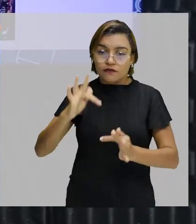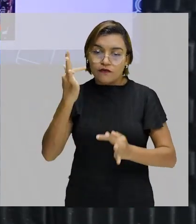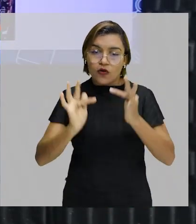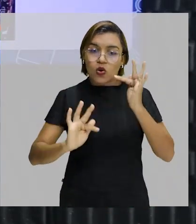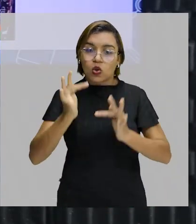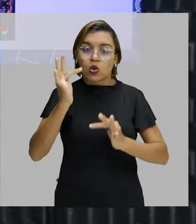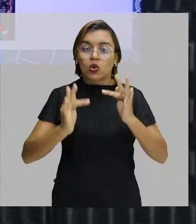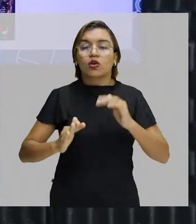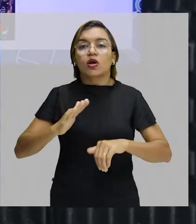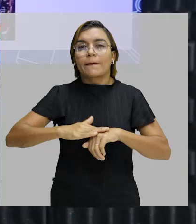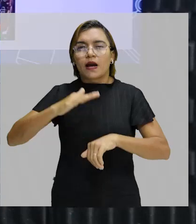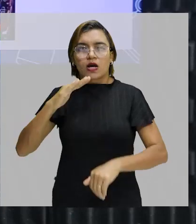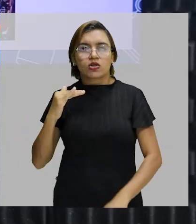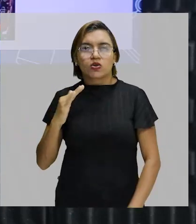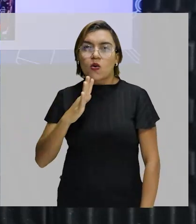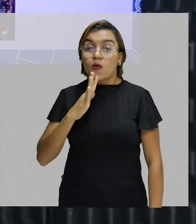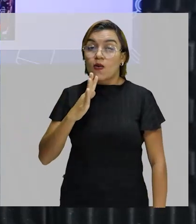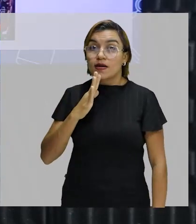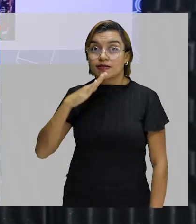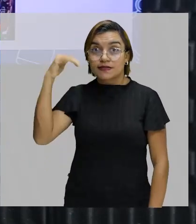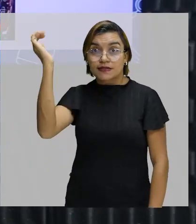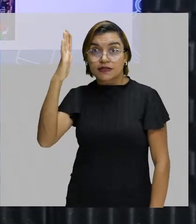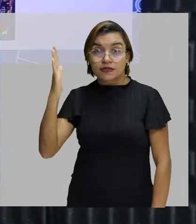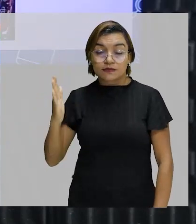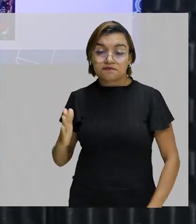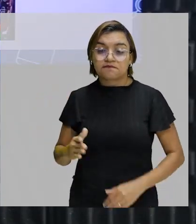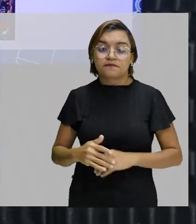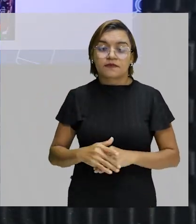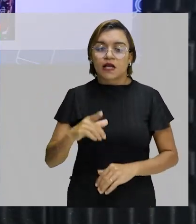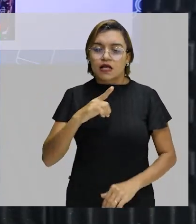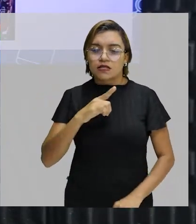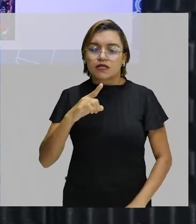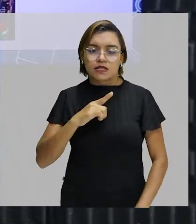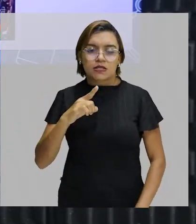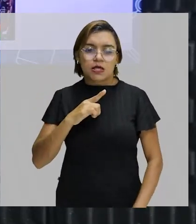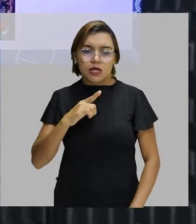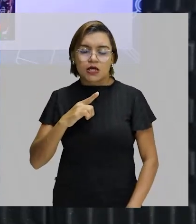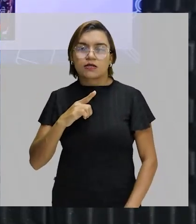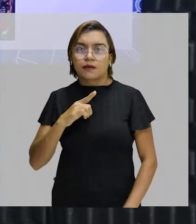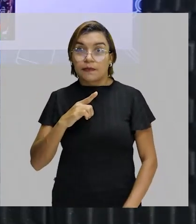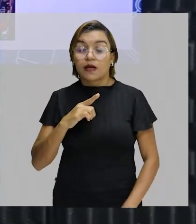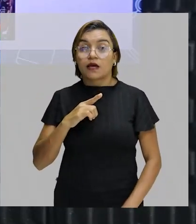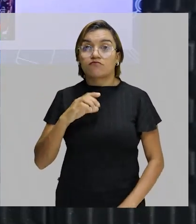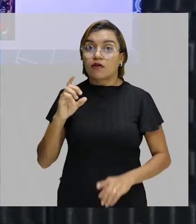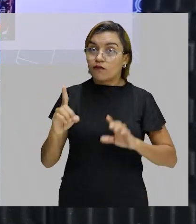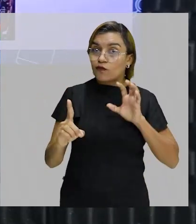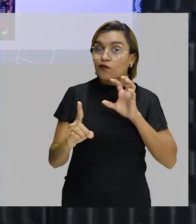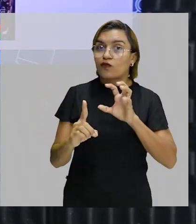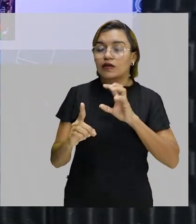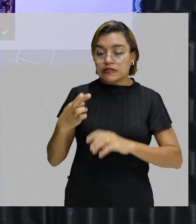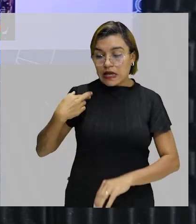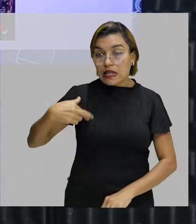mais conhecidas do país. O maracatu tem um forte apelo religioso. Mais uma vez aqui em negrito, ó, eu falo